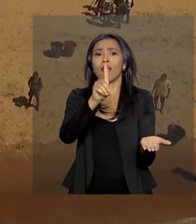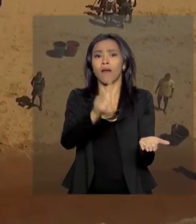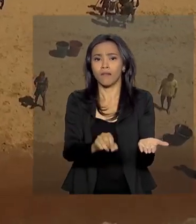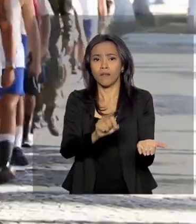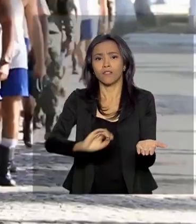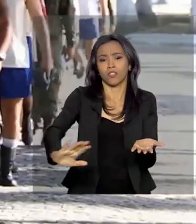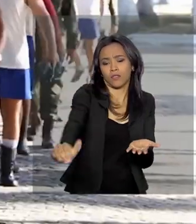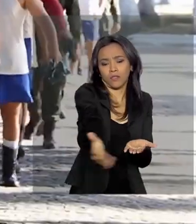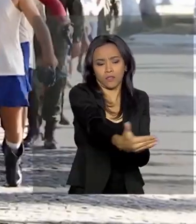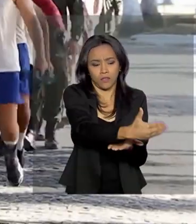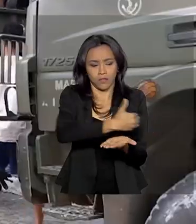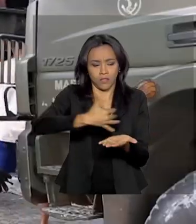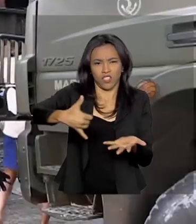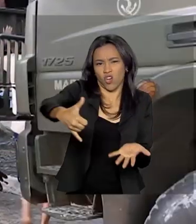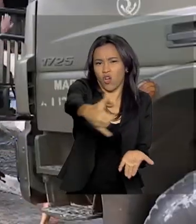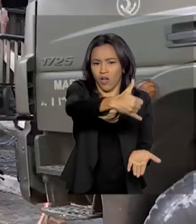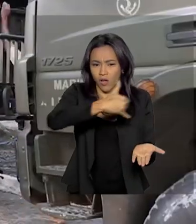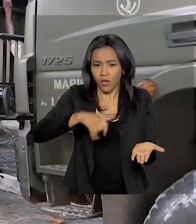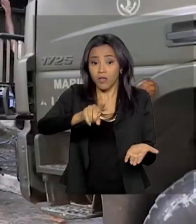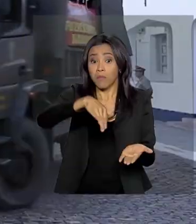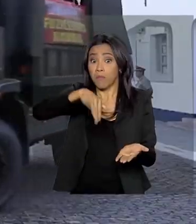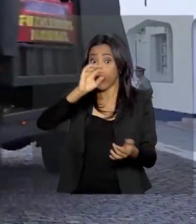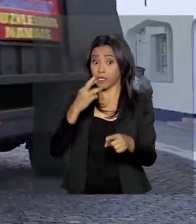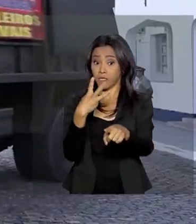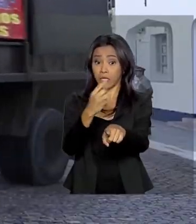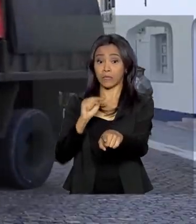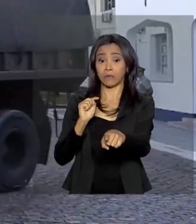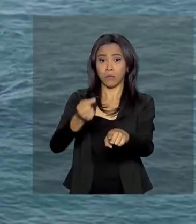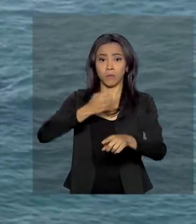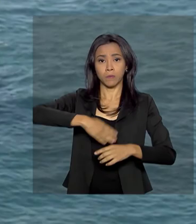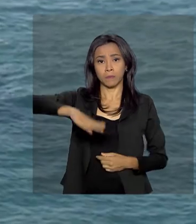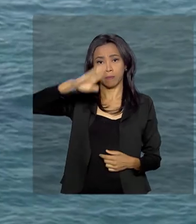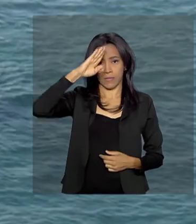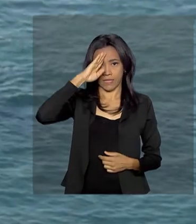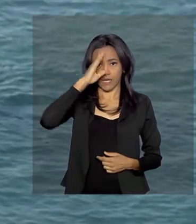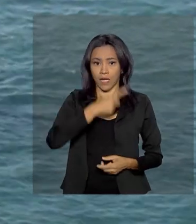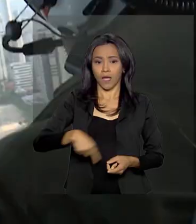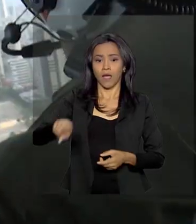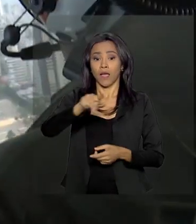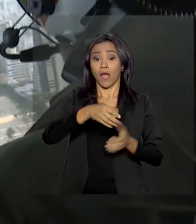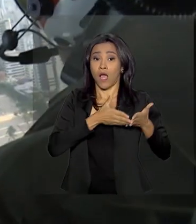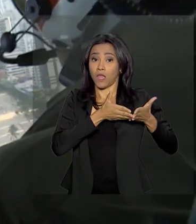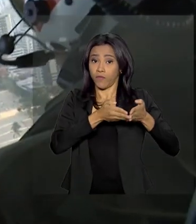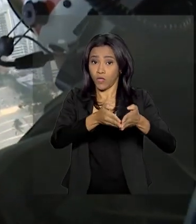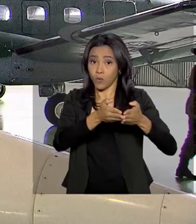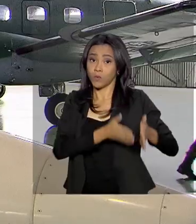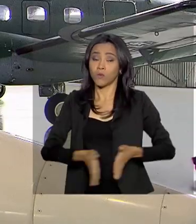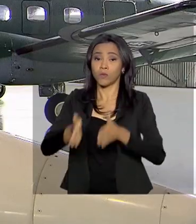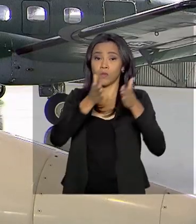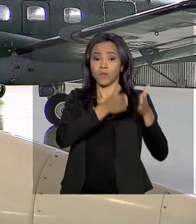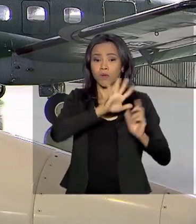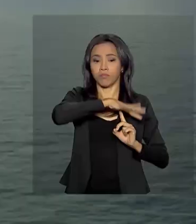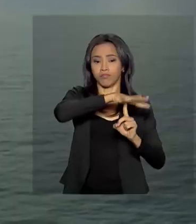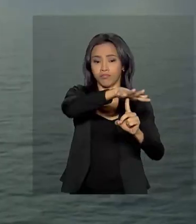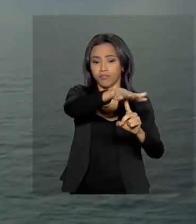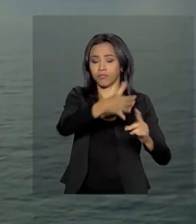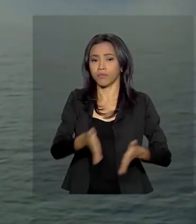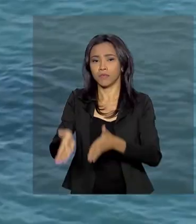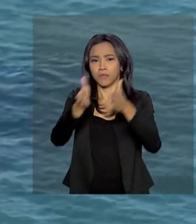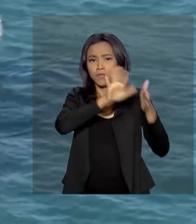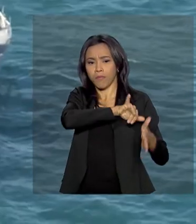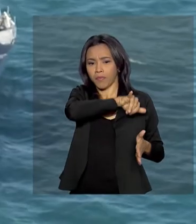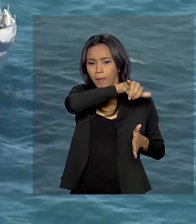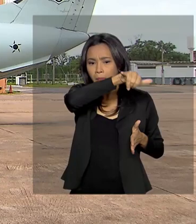praias. São mais de 3 mil militares atuando, com auxílio de navios, helicópteros e aeronaves da